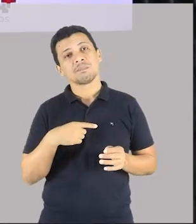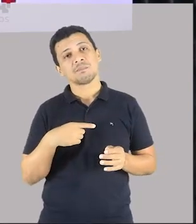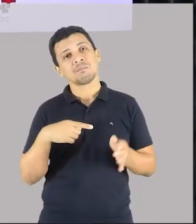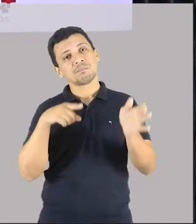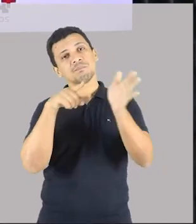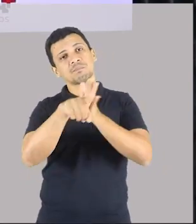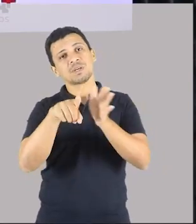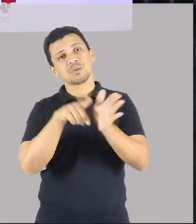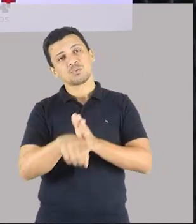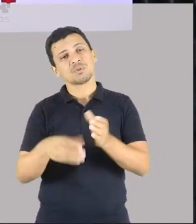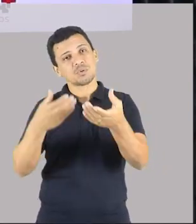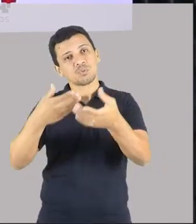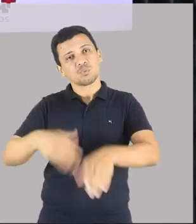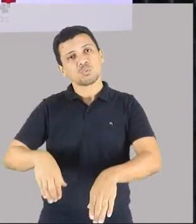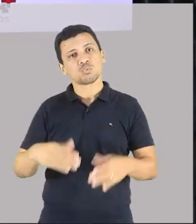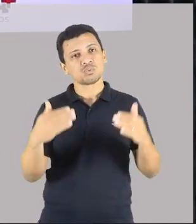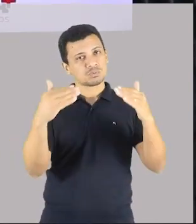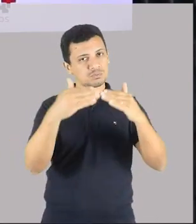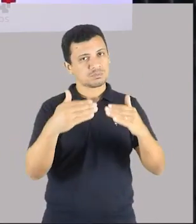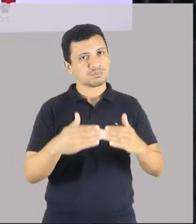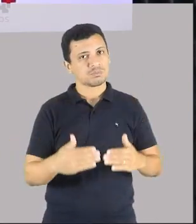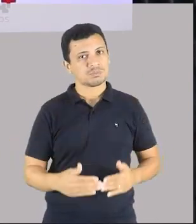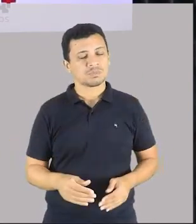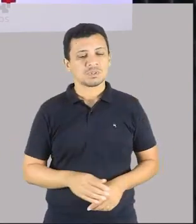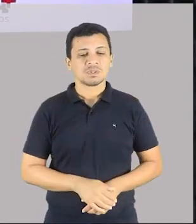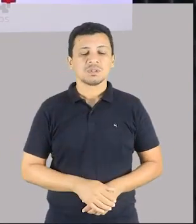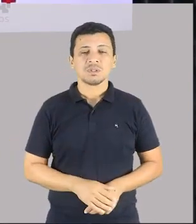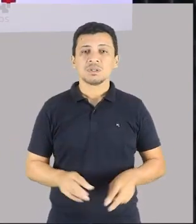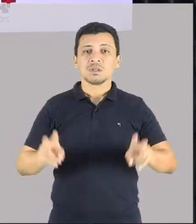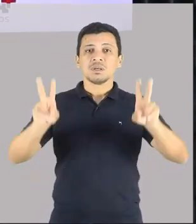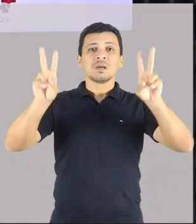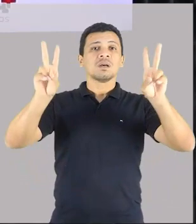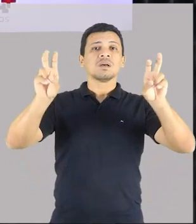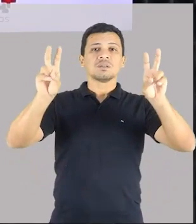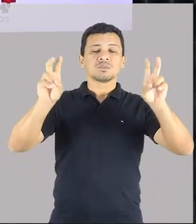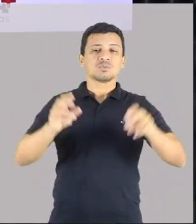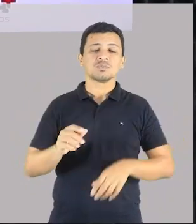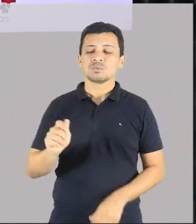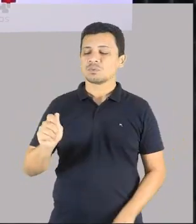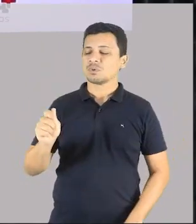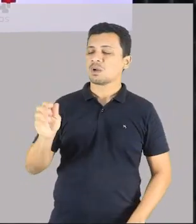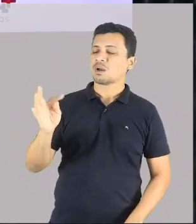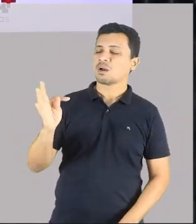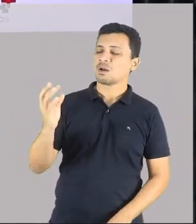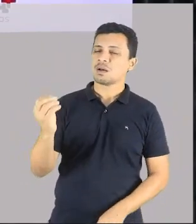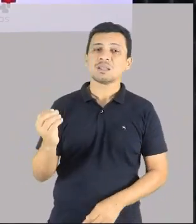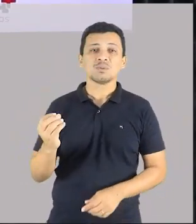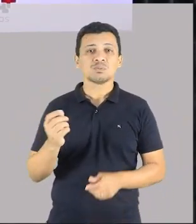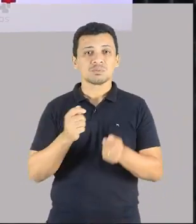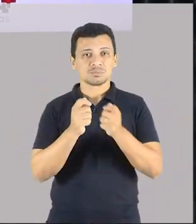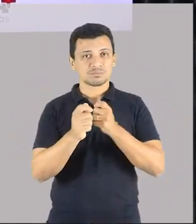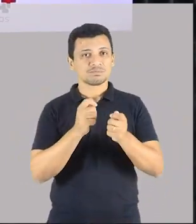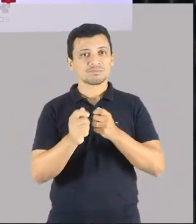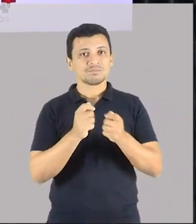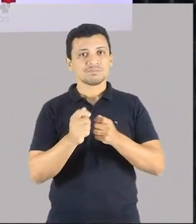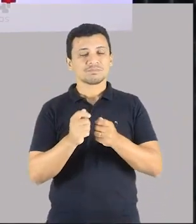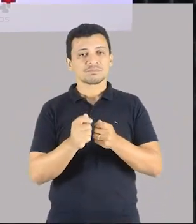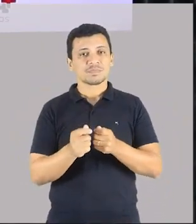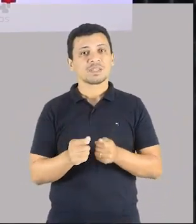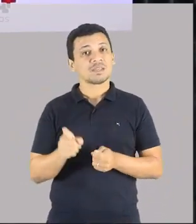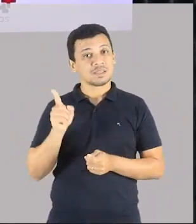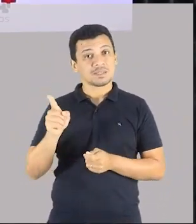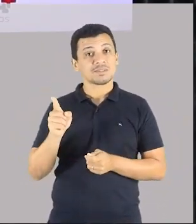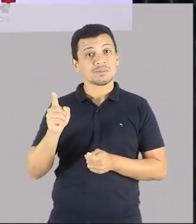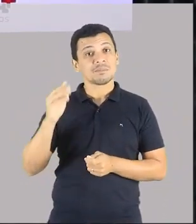concursos públicos. Em especial, sobre o assunto dos atos administrativos, esse é um assunto central